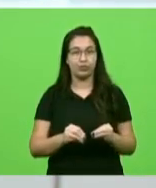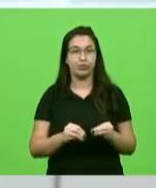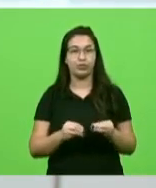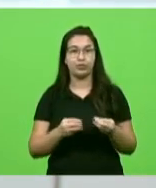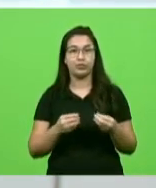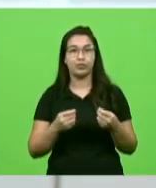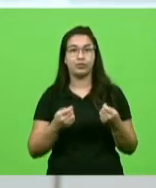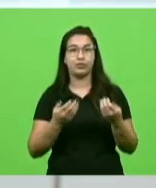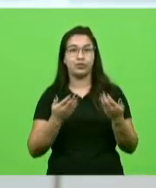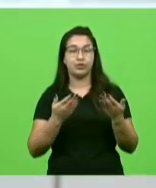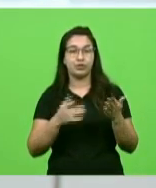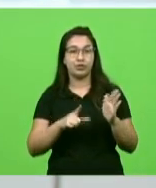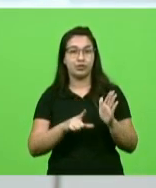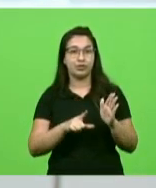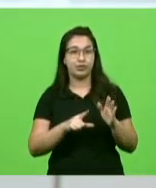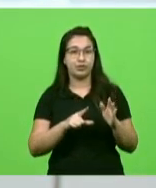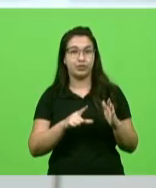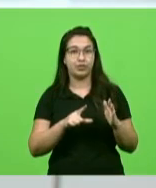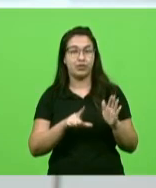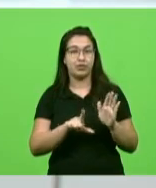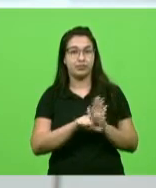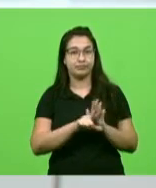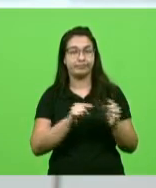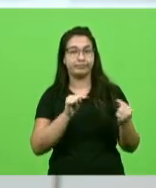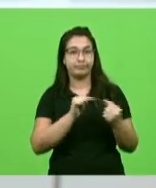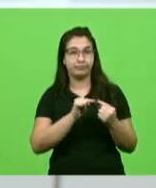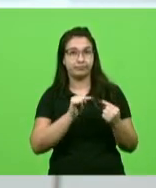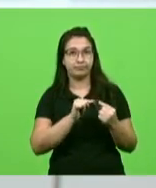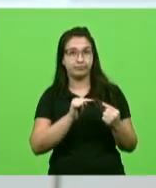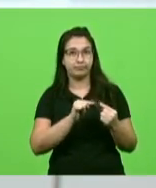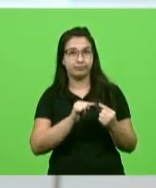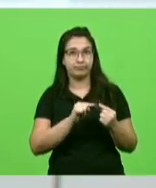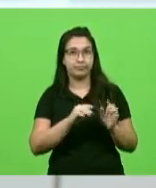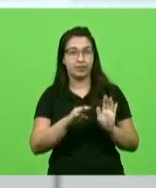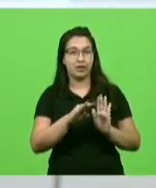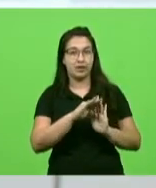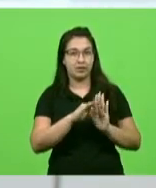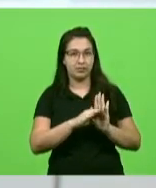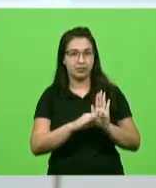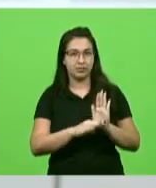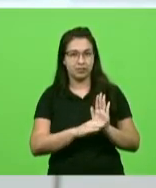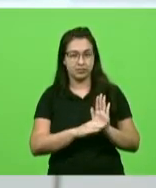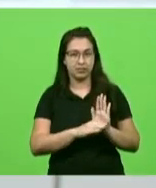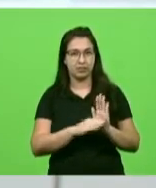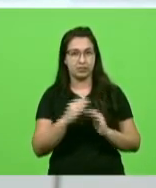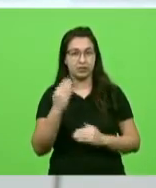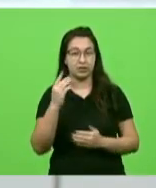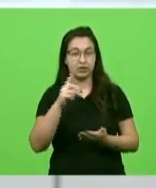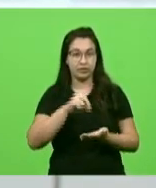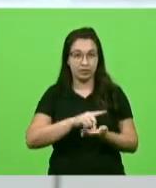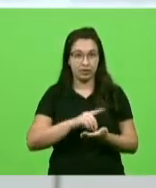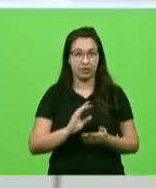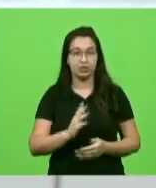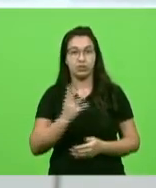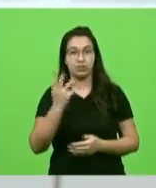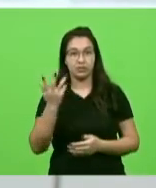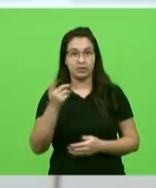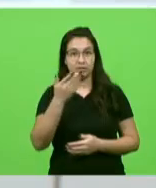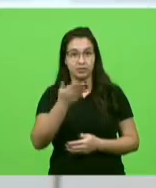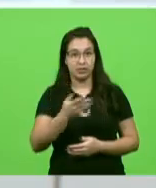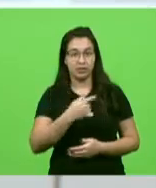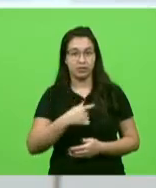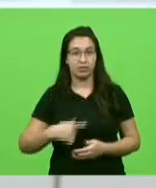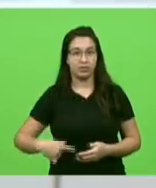detentores de legitimidade os fatos imputados ao serviço do Senhor governador do Estado de Santa Catarina que